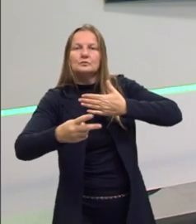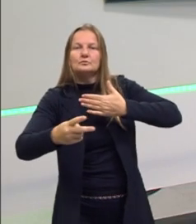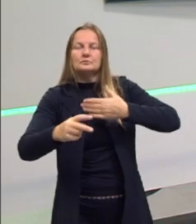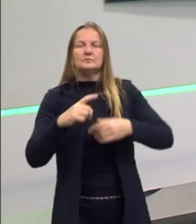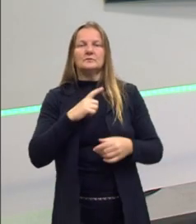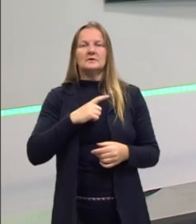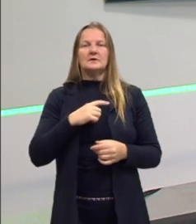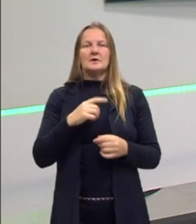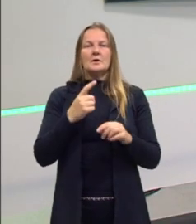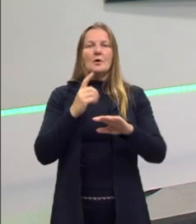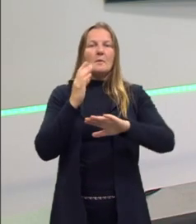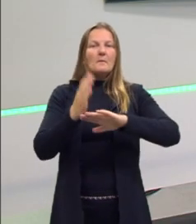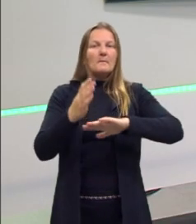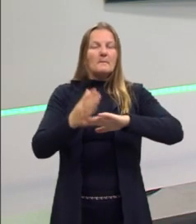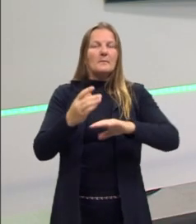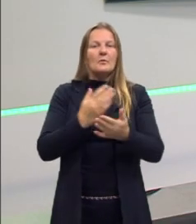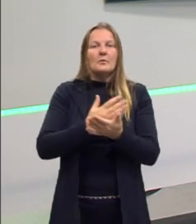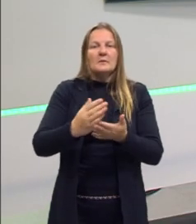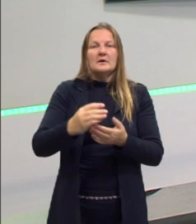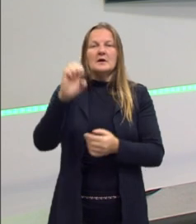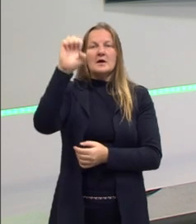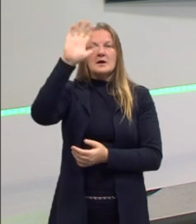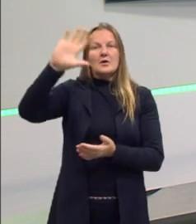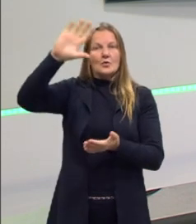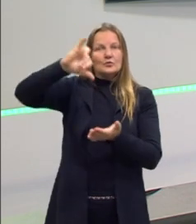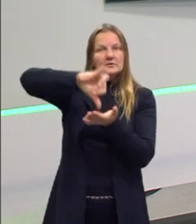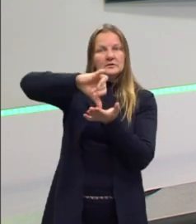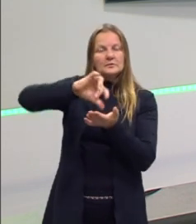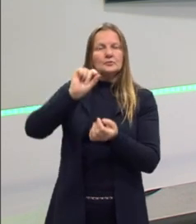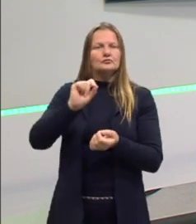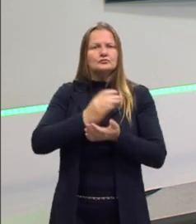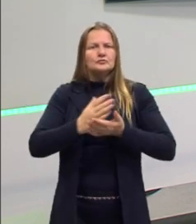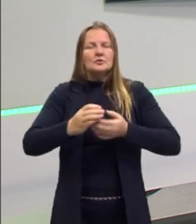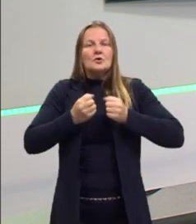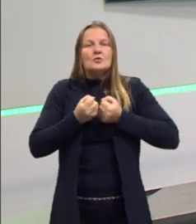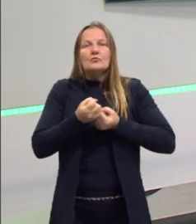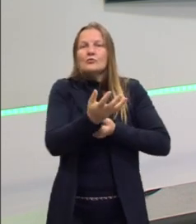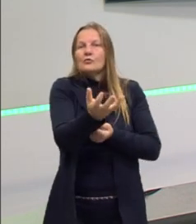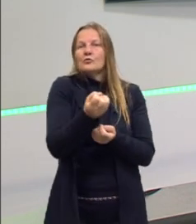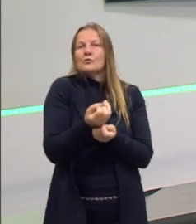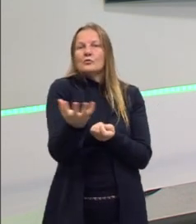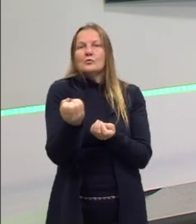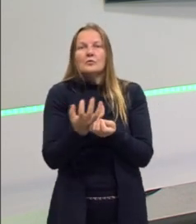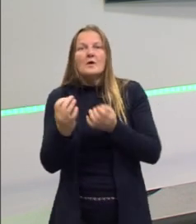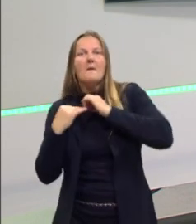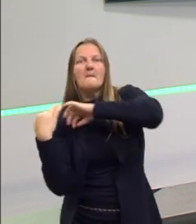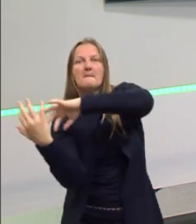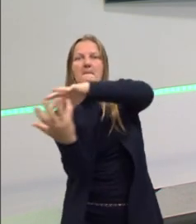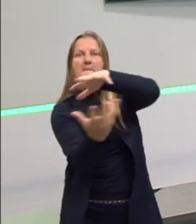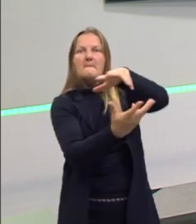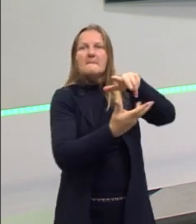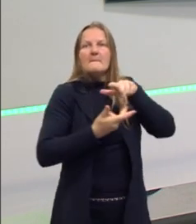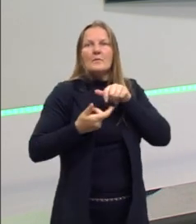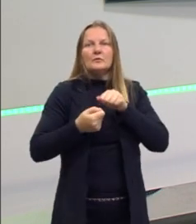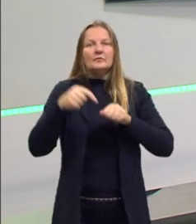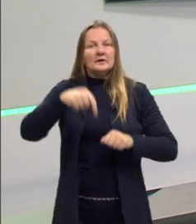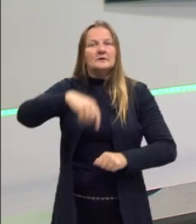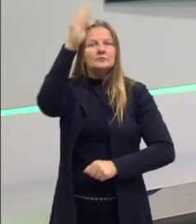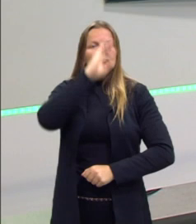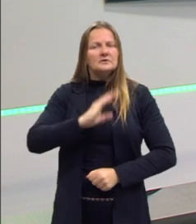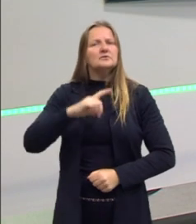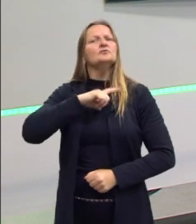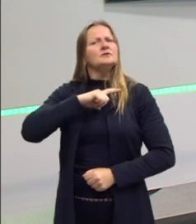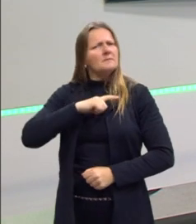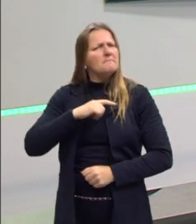se iniciou na idade moderna eurocentrismo ele tá espalhado pelo mundo então aqui no Brasil por exemplo